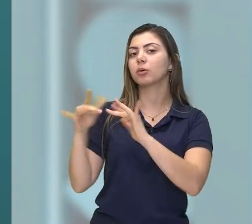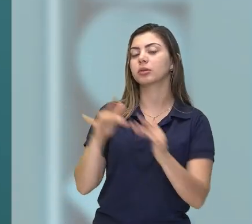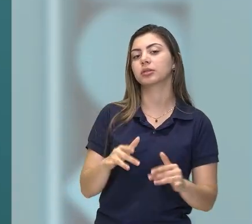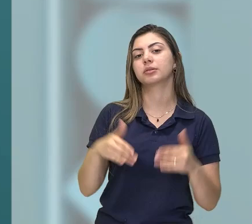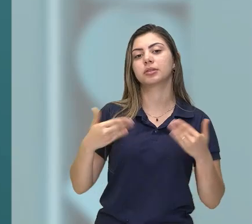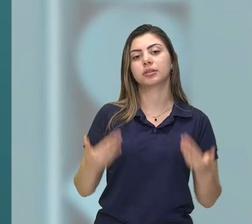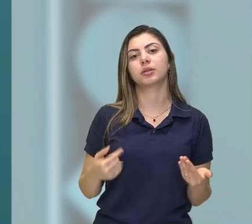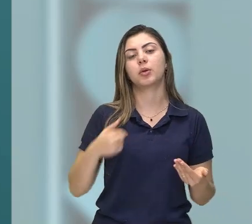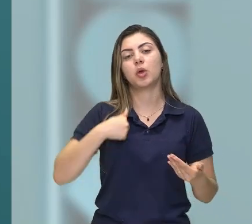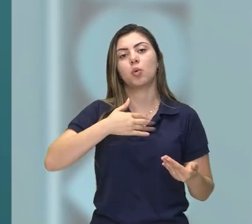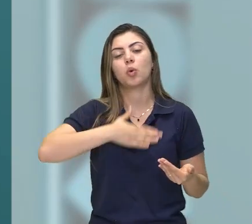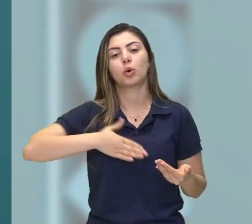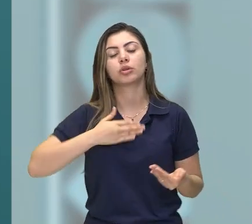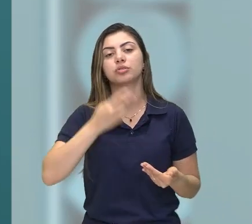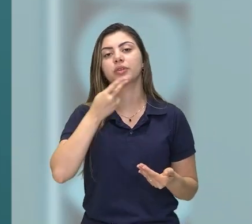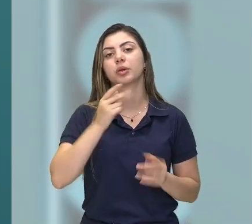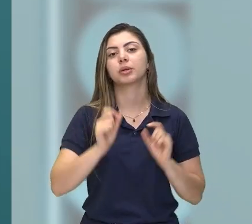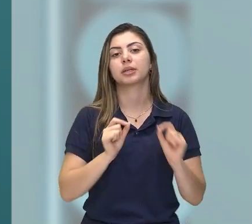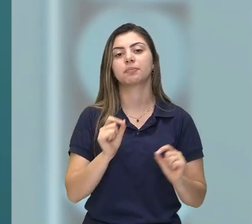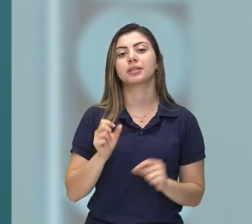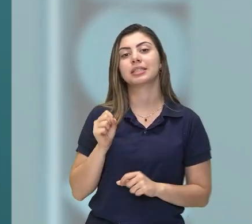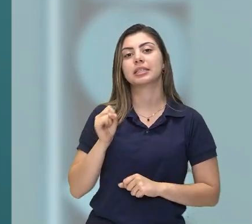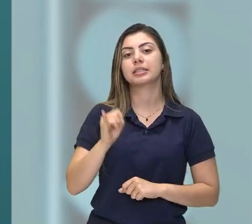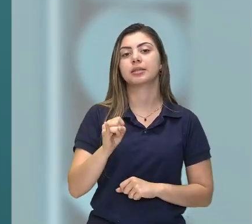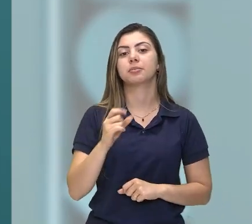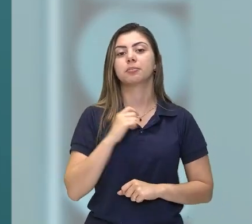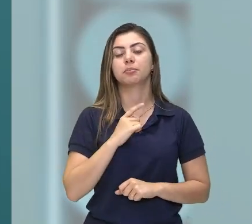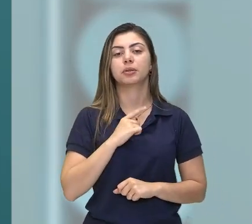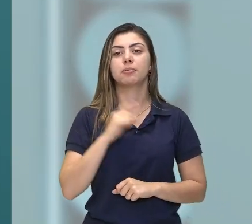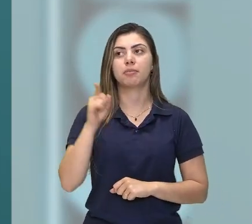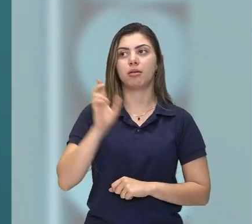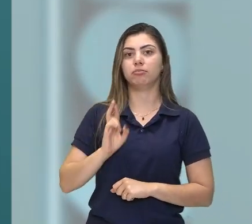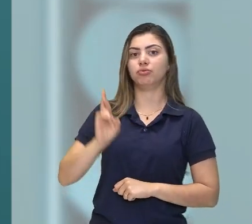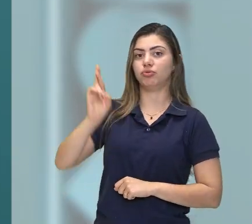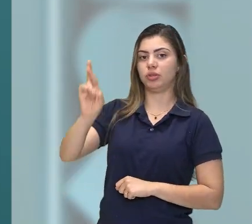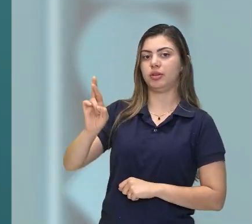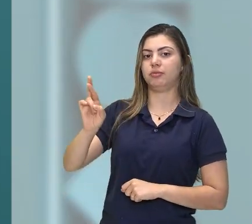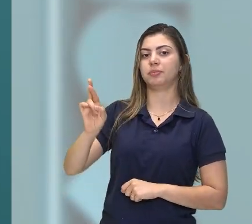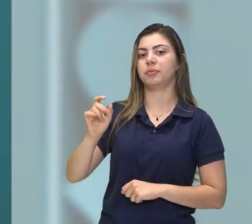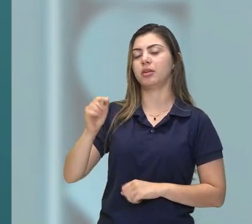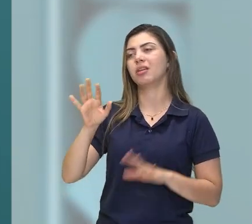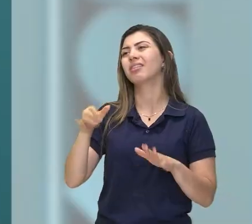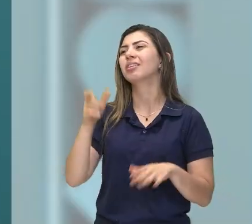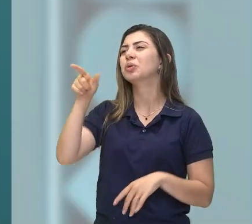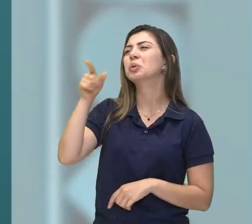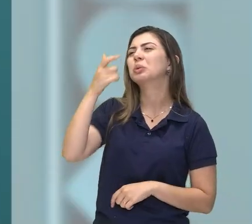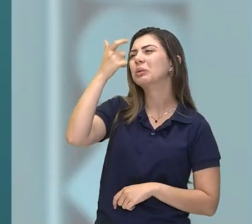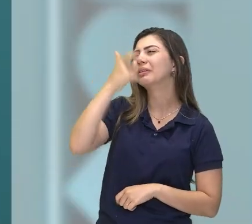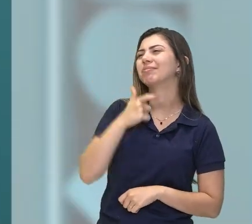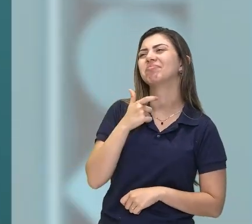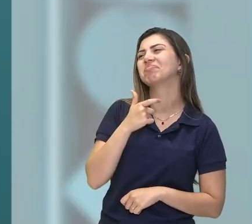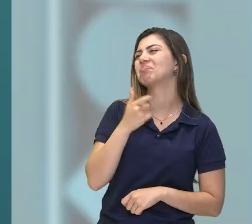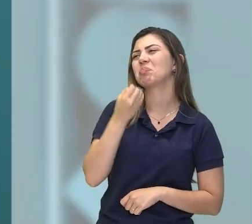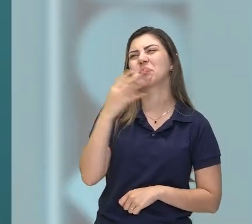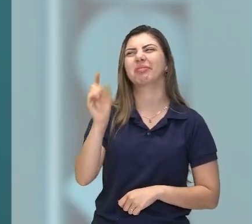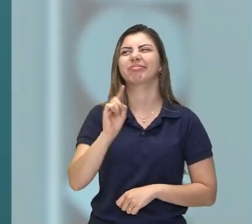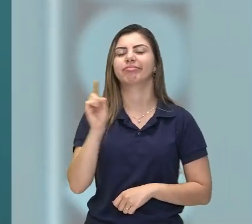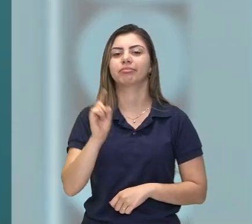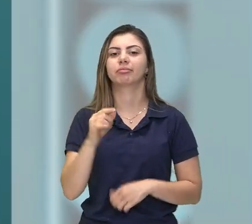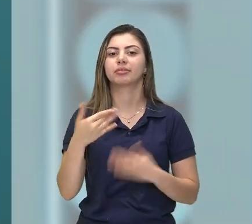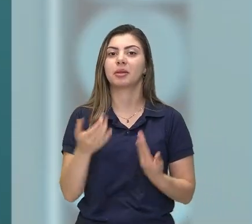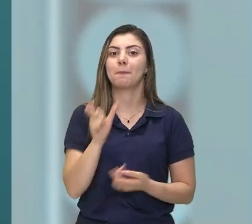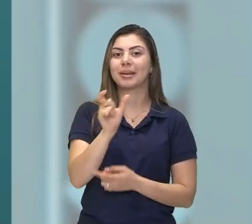de citar nas aulas, por exemplo, se eu encontrar a minha chefa e dizer assim: olha, tua cara hoje não tá legal, essa